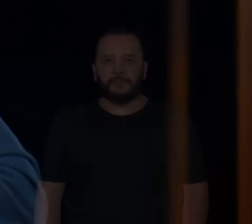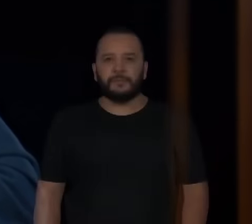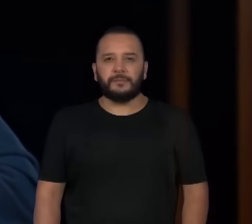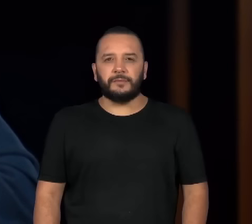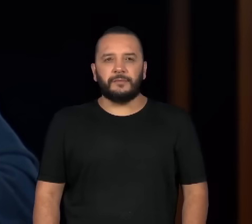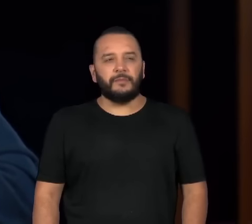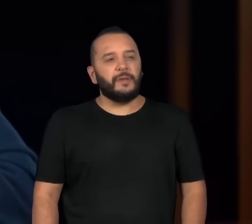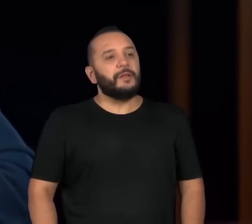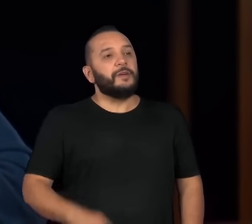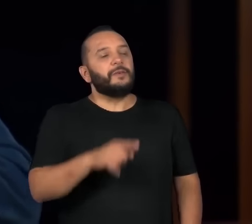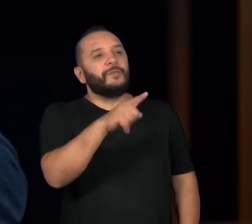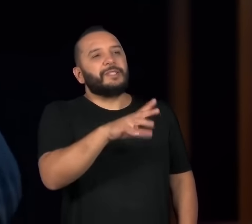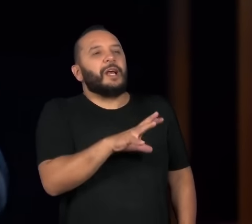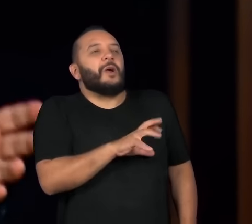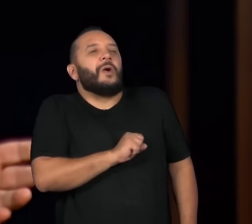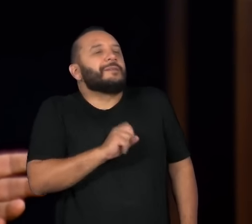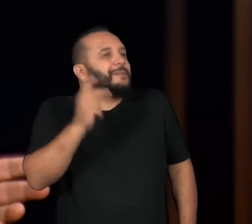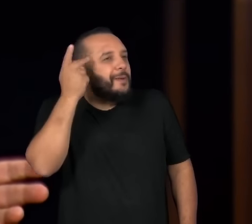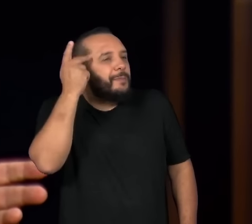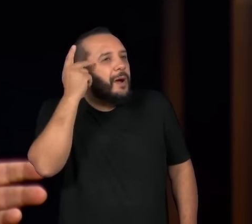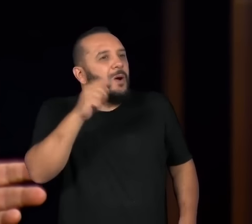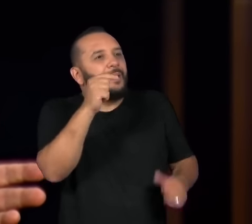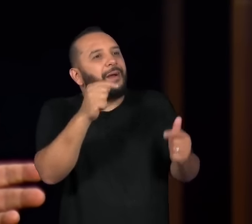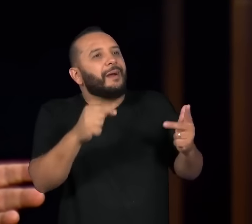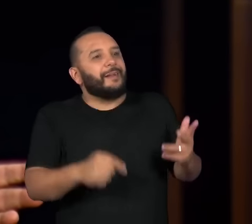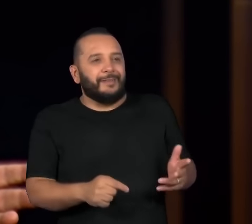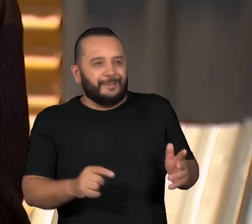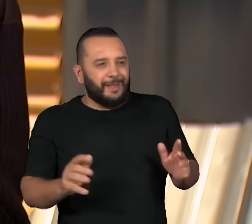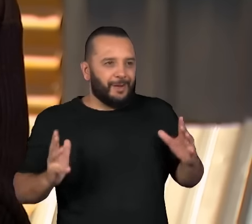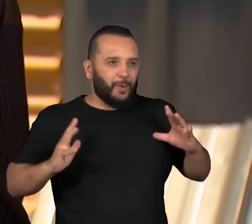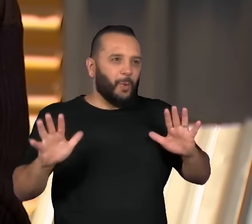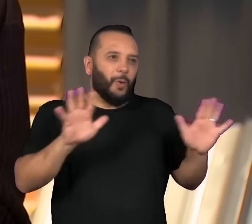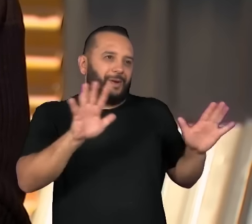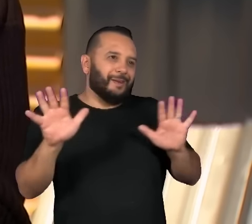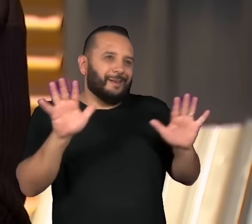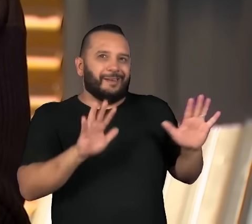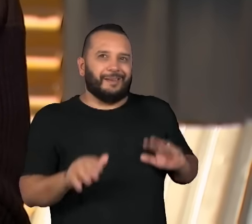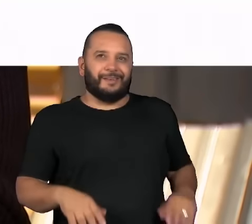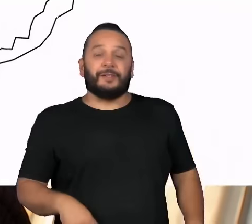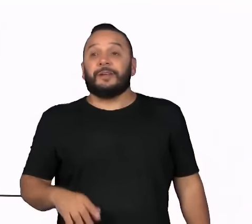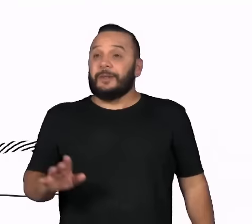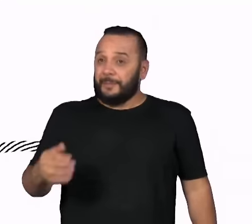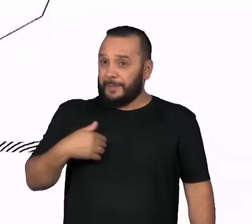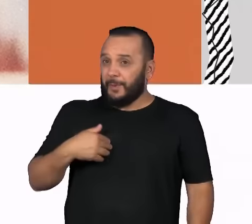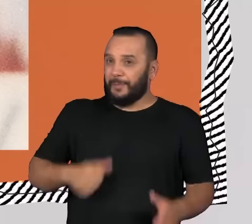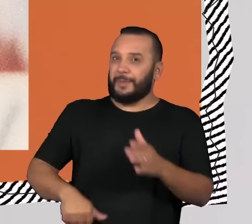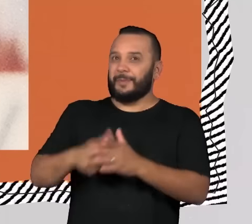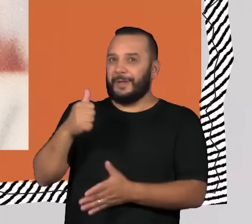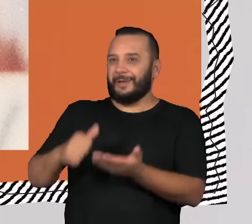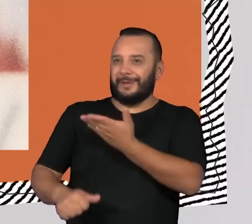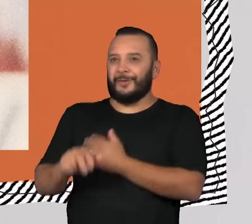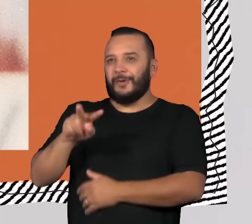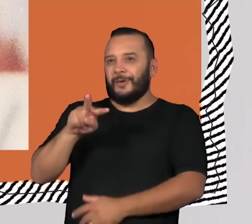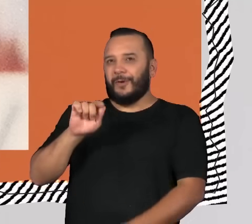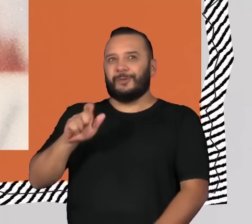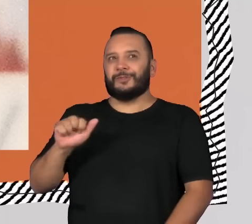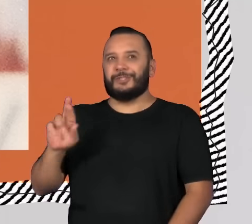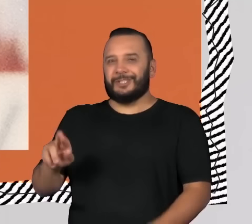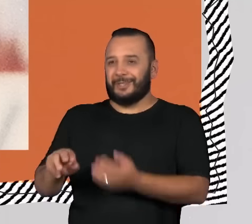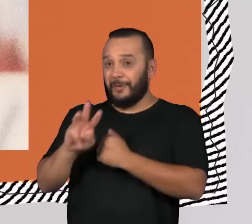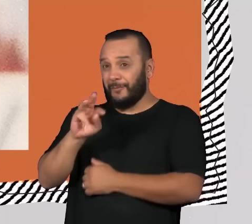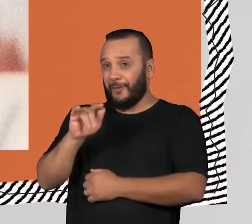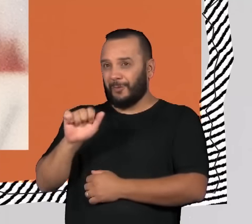Quais são seus heróis no São Paulo? Não vai me dizer que é um goleiro Porra, mano. que sabe Meu bater primeiro pênalti. herói é Valdir Pérez, velho. O Valdir Pérez. Valdir